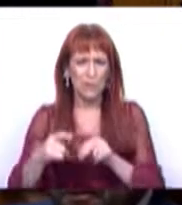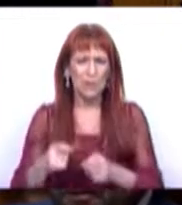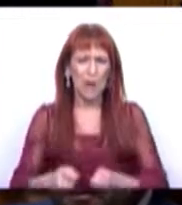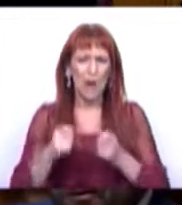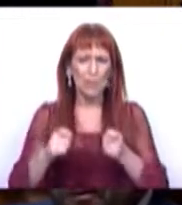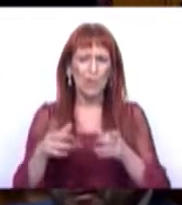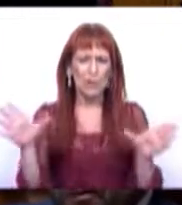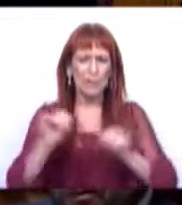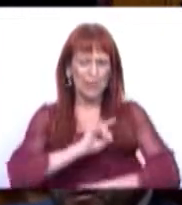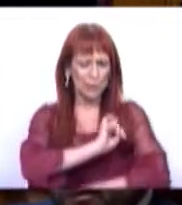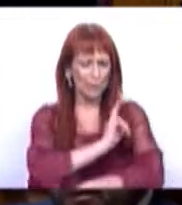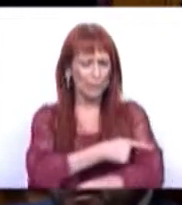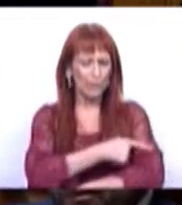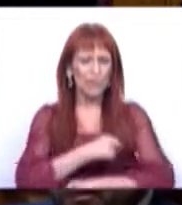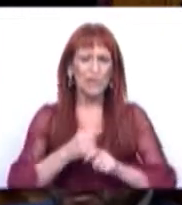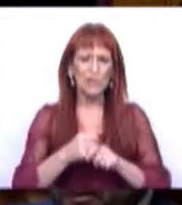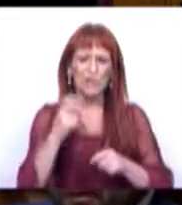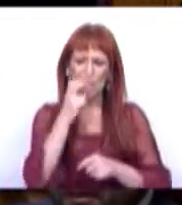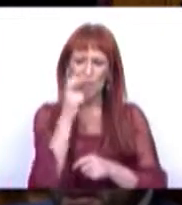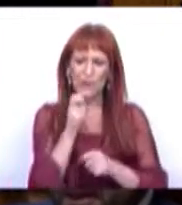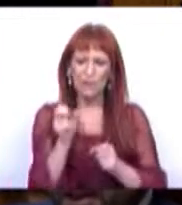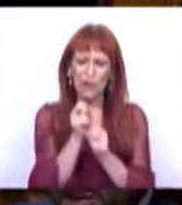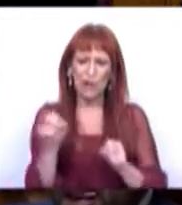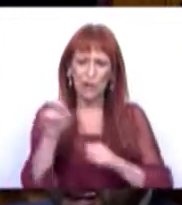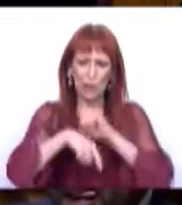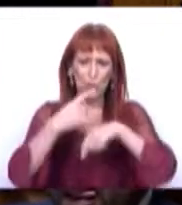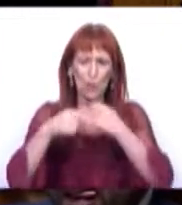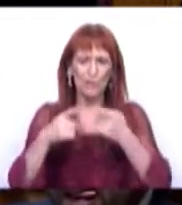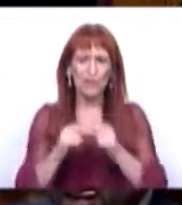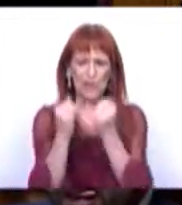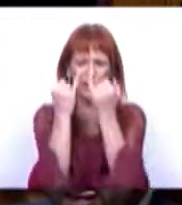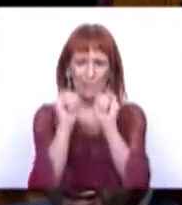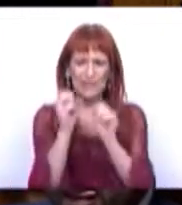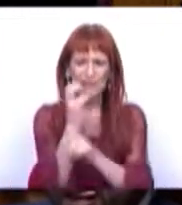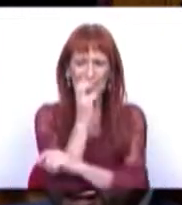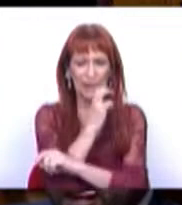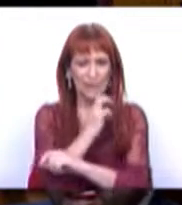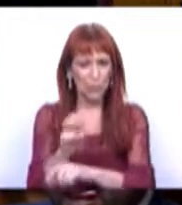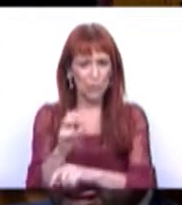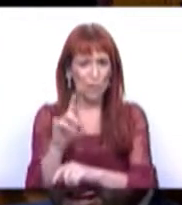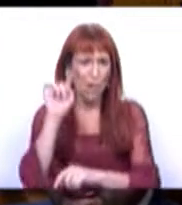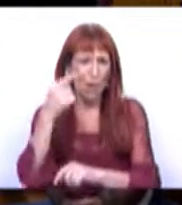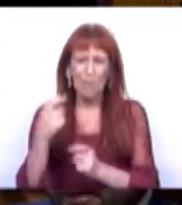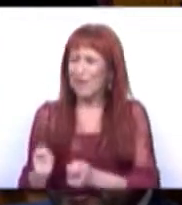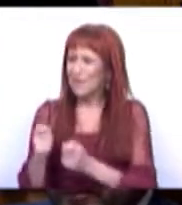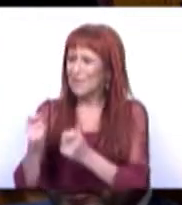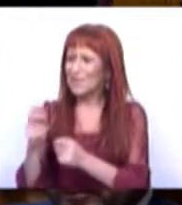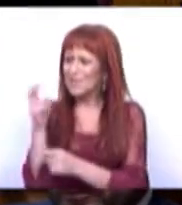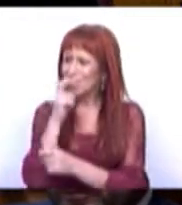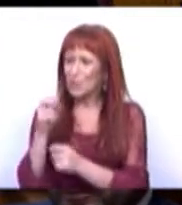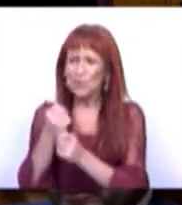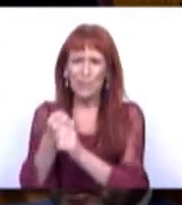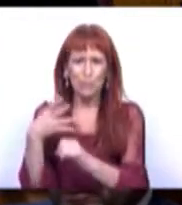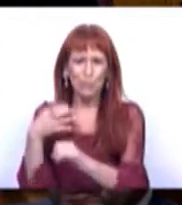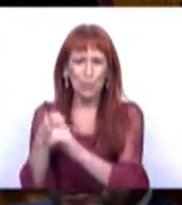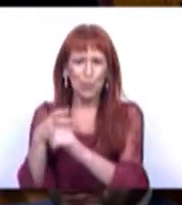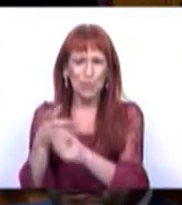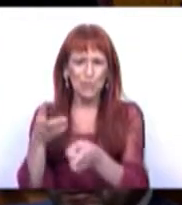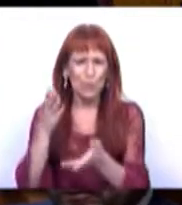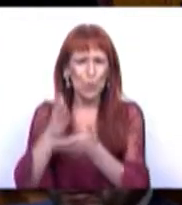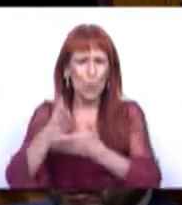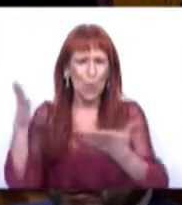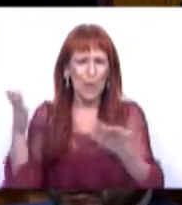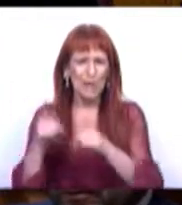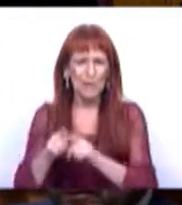aposta cada vez mais forte nas energias renováveis e na independência energética, em vez da aposta em energias poluentes. Não